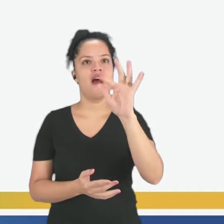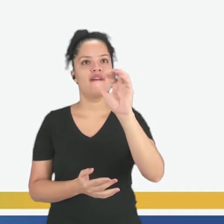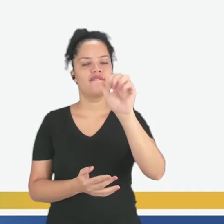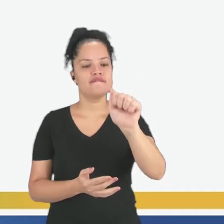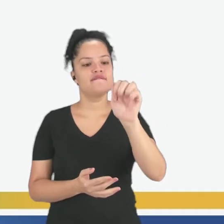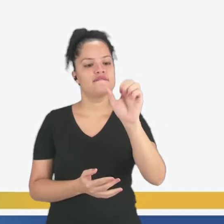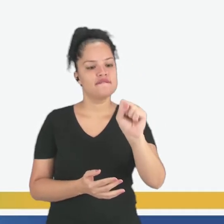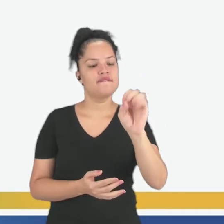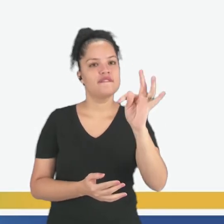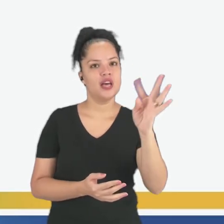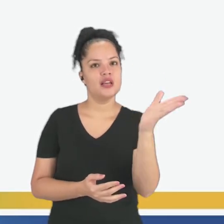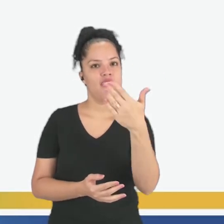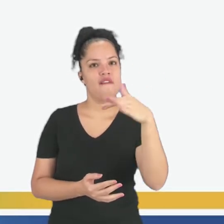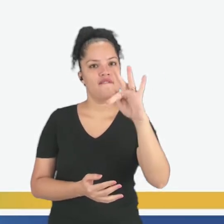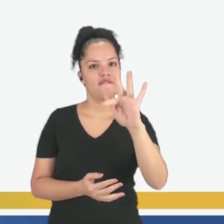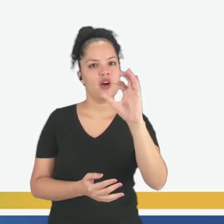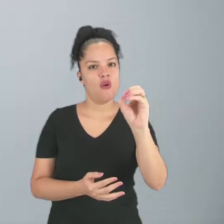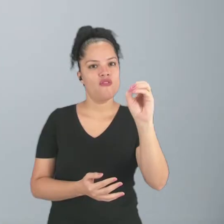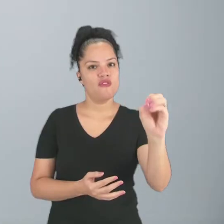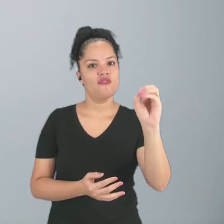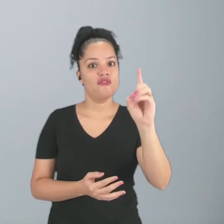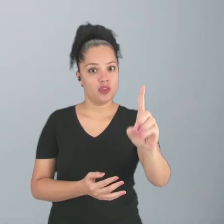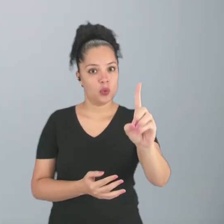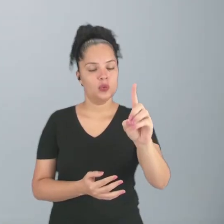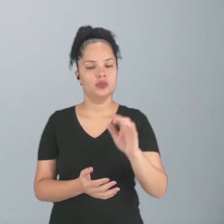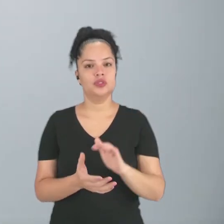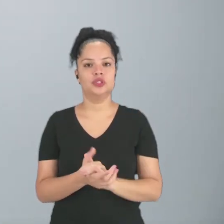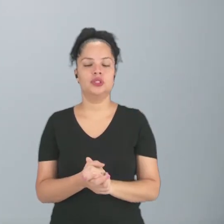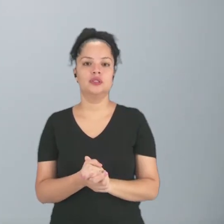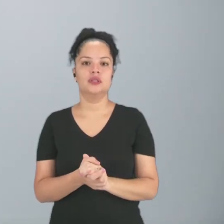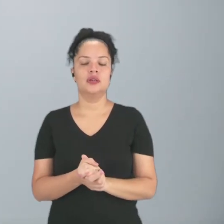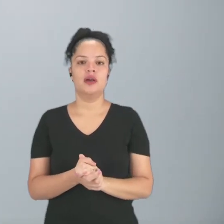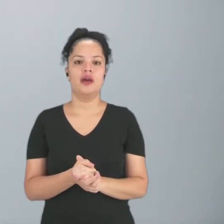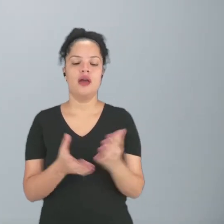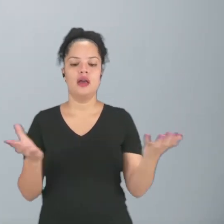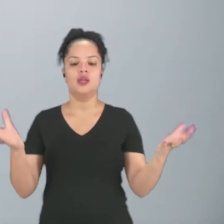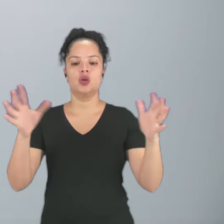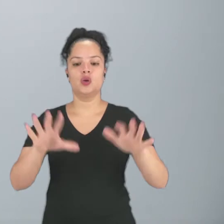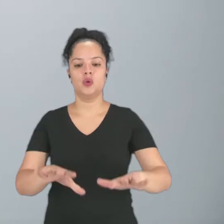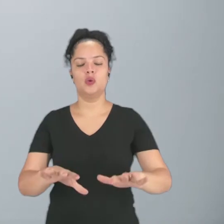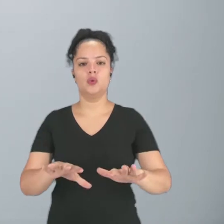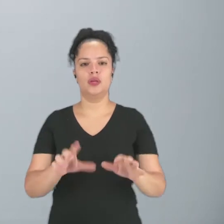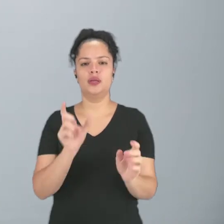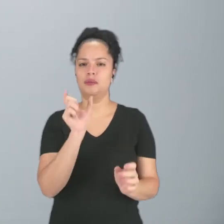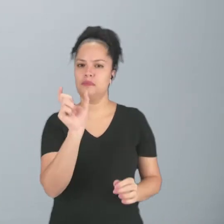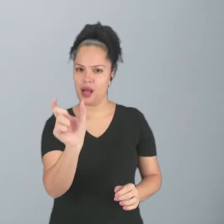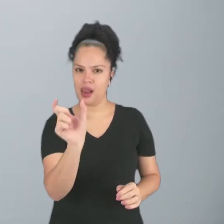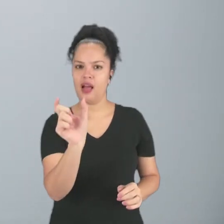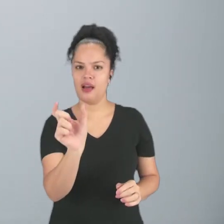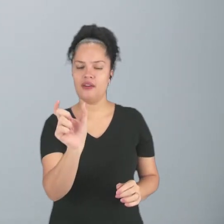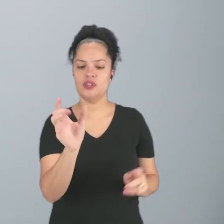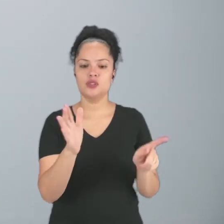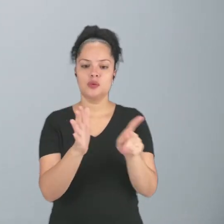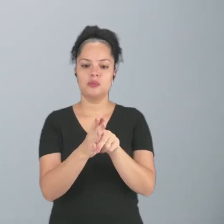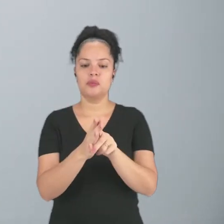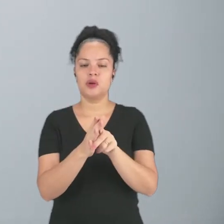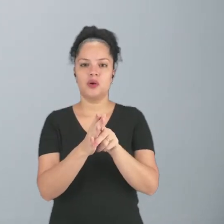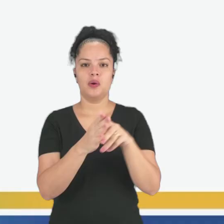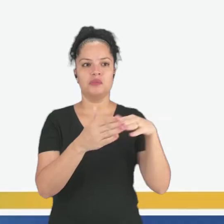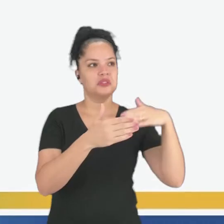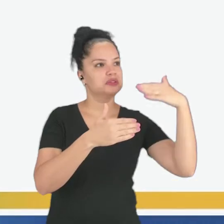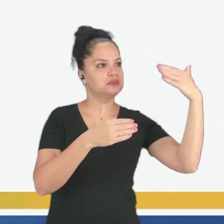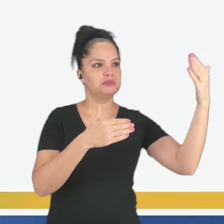é estrangeirismo e esse gênero fast food também inclui vários estrangeirismos, né, que nós usamos aí no nosso dia a dia.